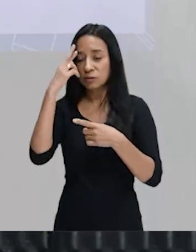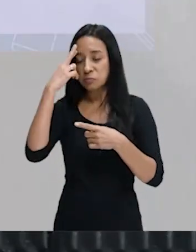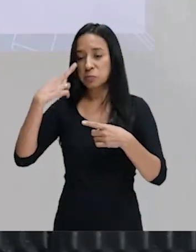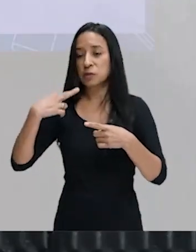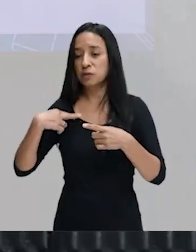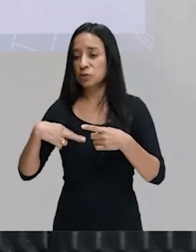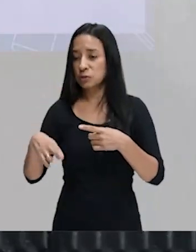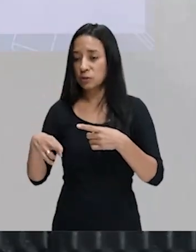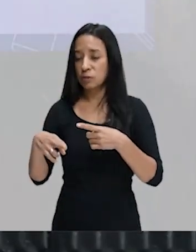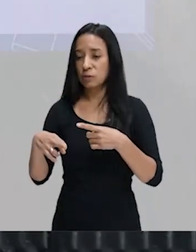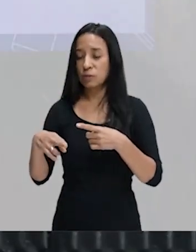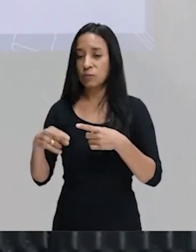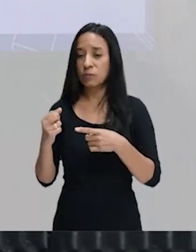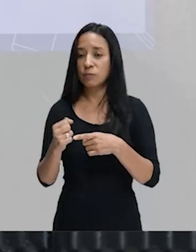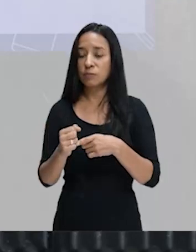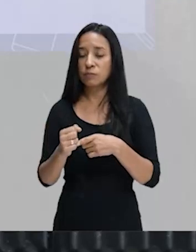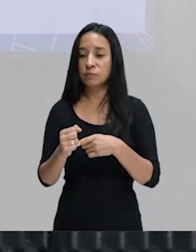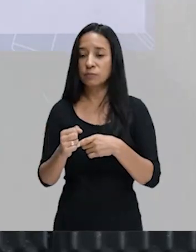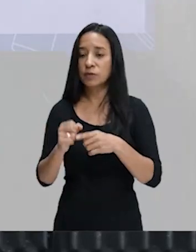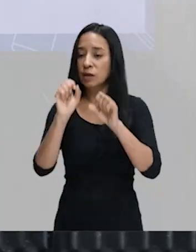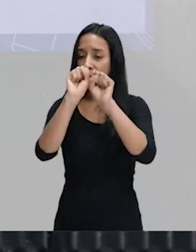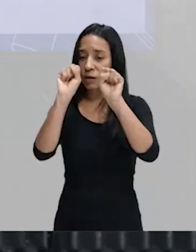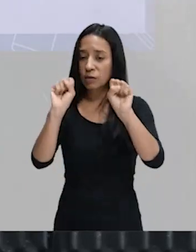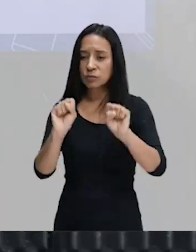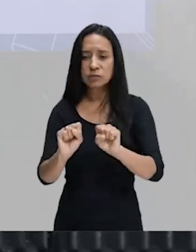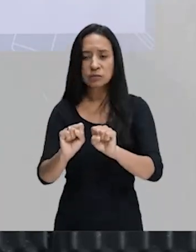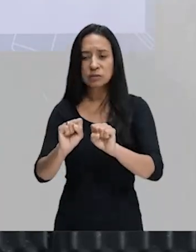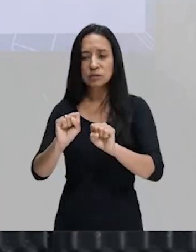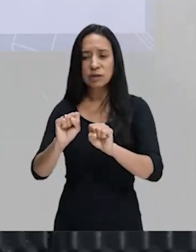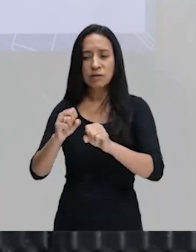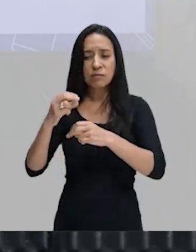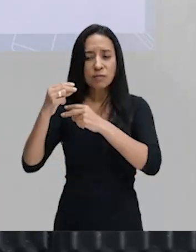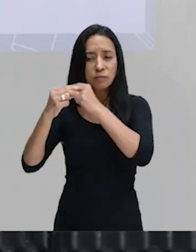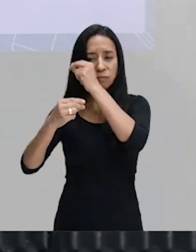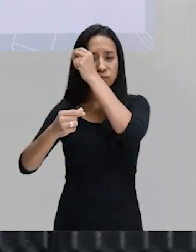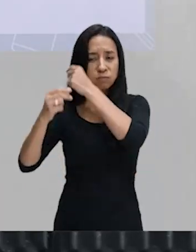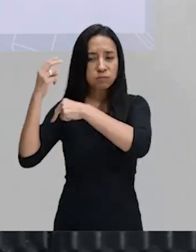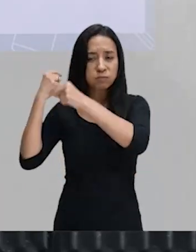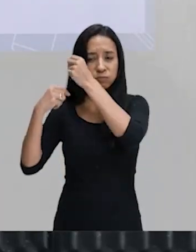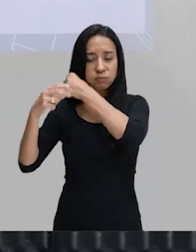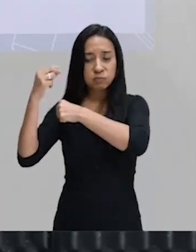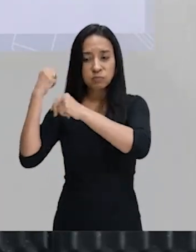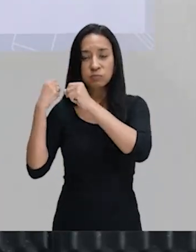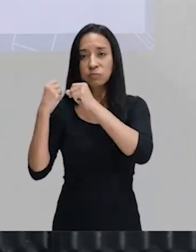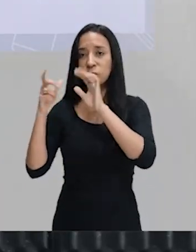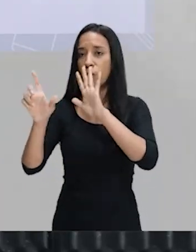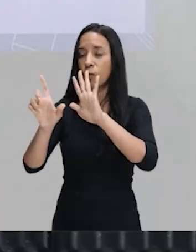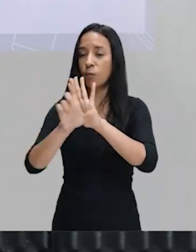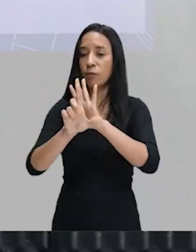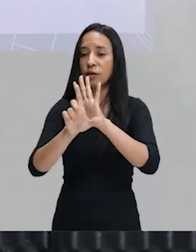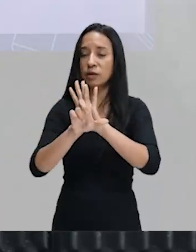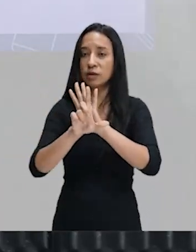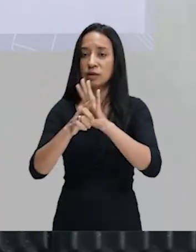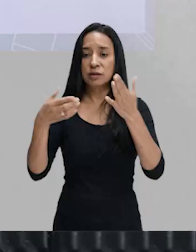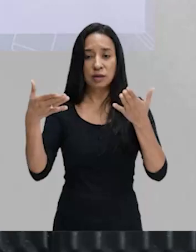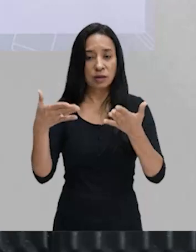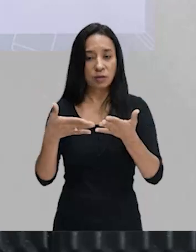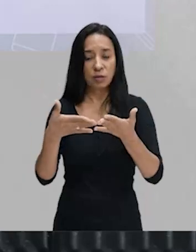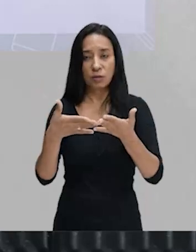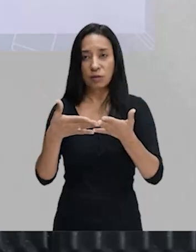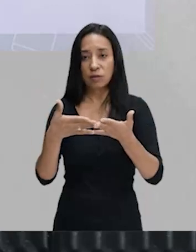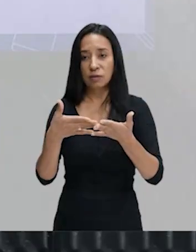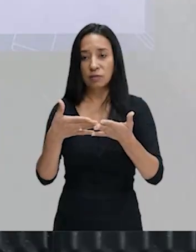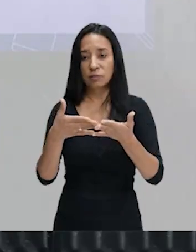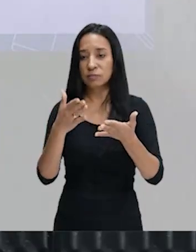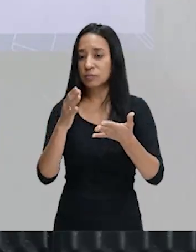religião hindu, certo? Ele é um sistema milenar, faz muito tempo que ele existe. Não é uma lei que naquele momento iria fazer